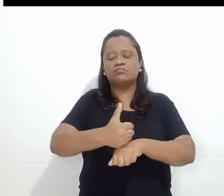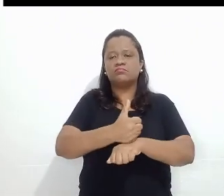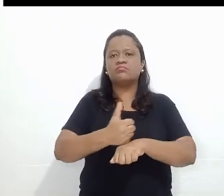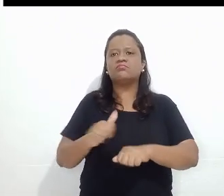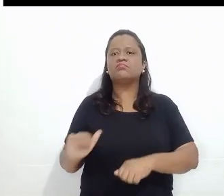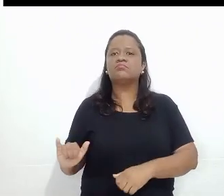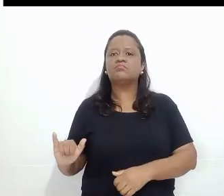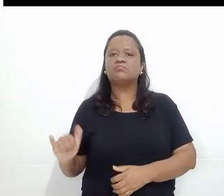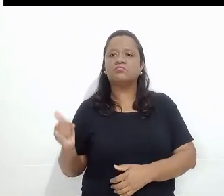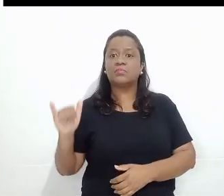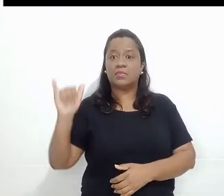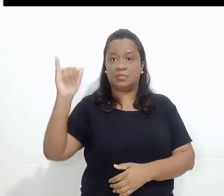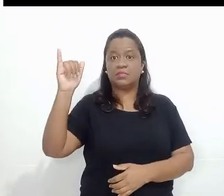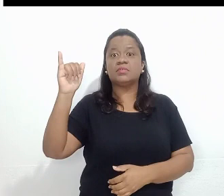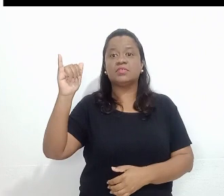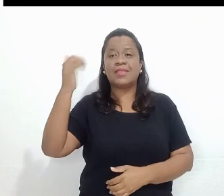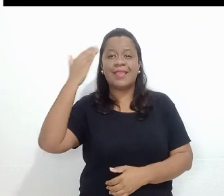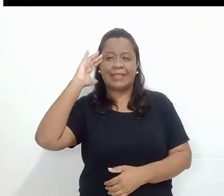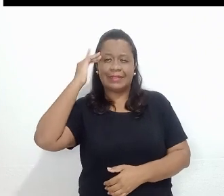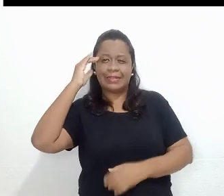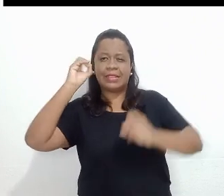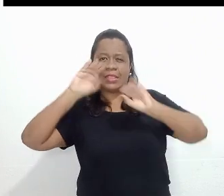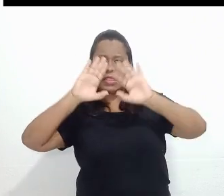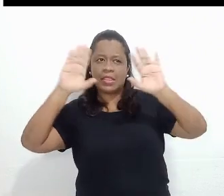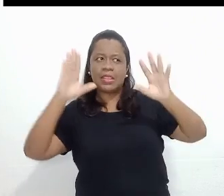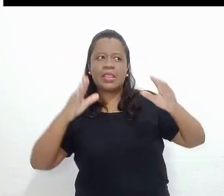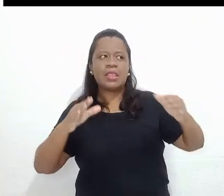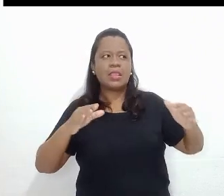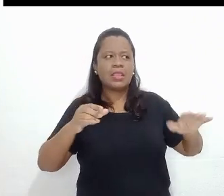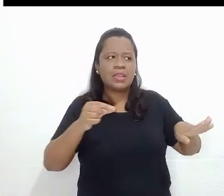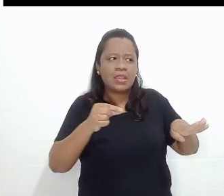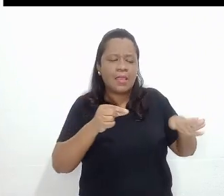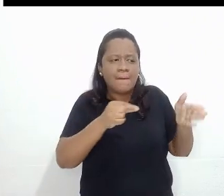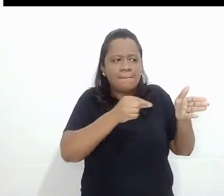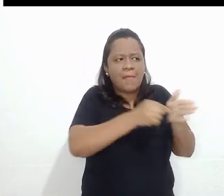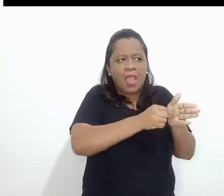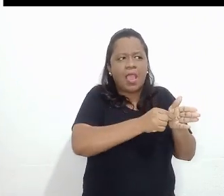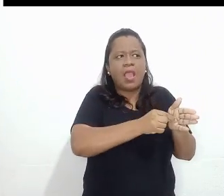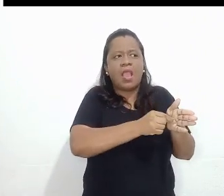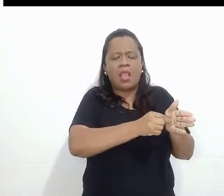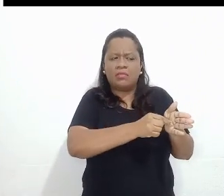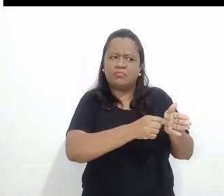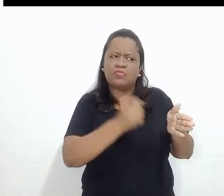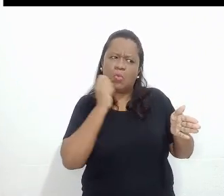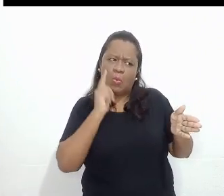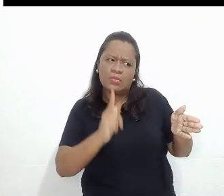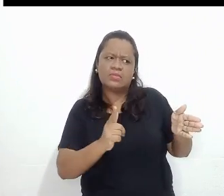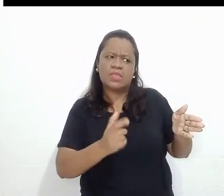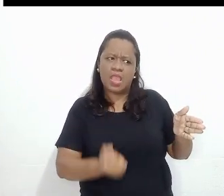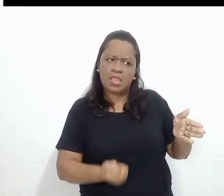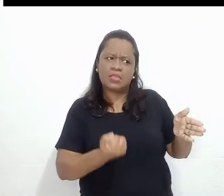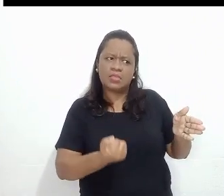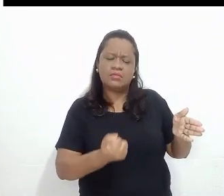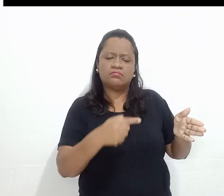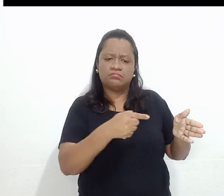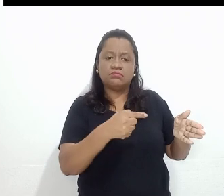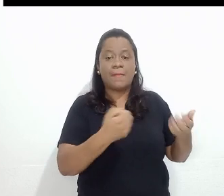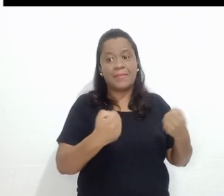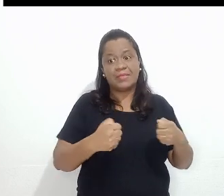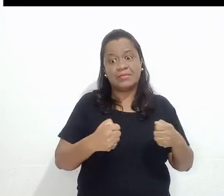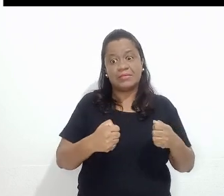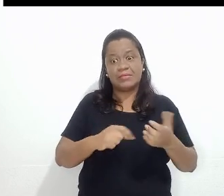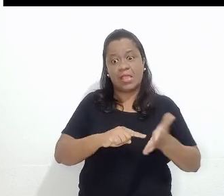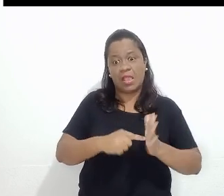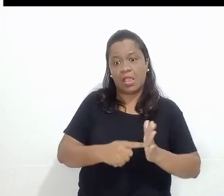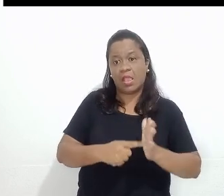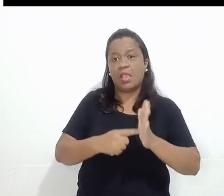entenda isso, e que tomada pode ligar, que carga é essa, quanto é essa tomada vai sustentar, se precisa de um gerador, e